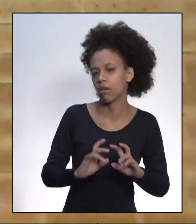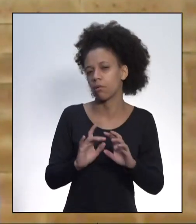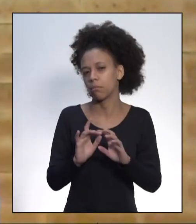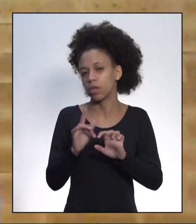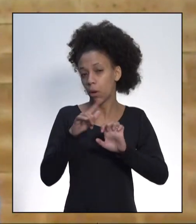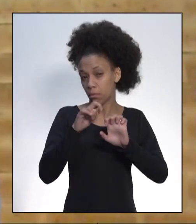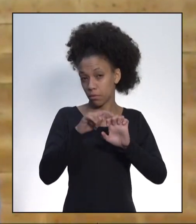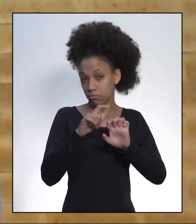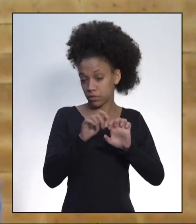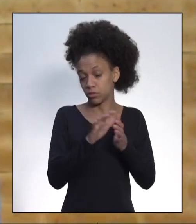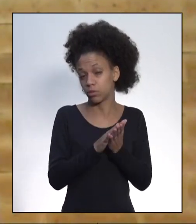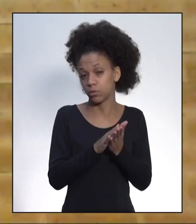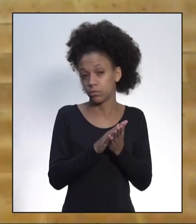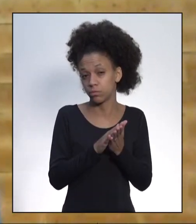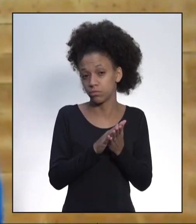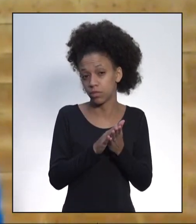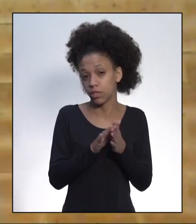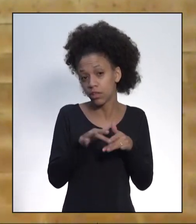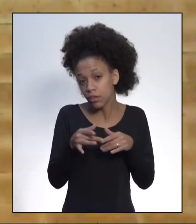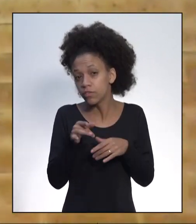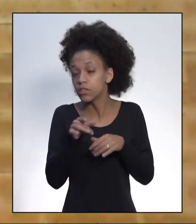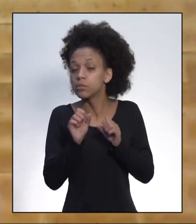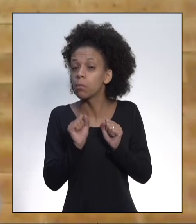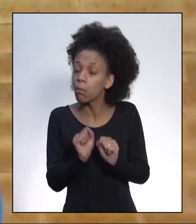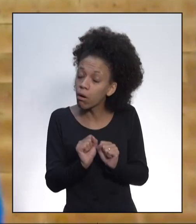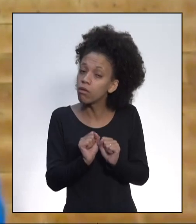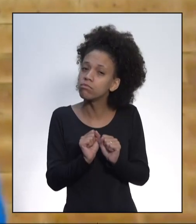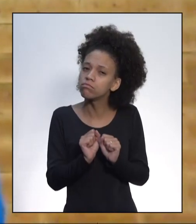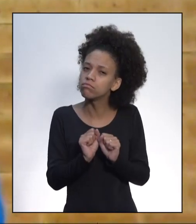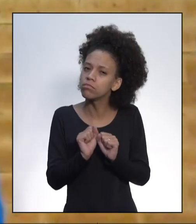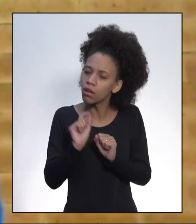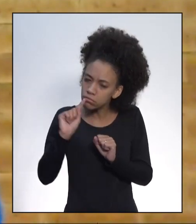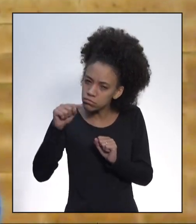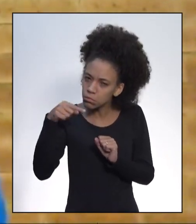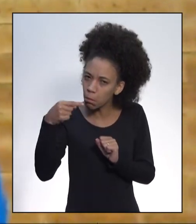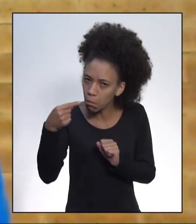empreendedor, para que vocês possam levar isso